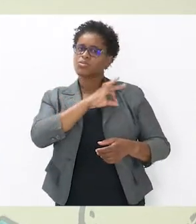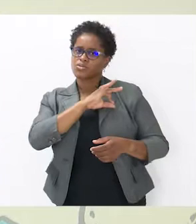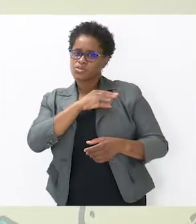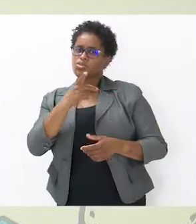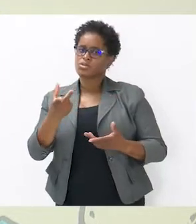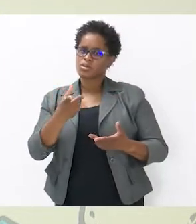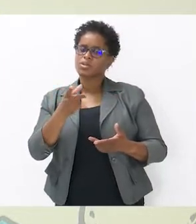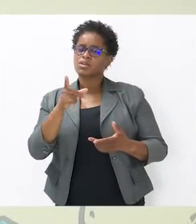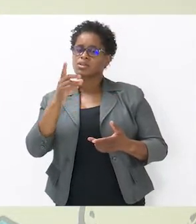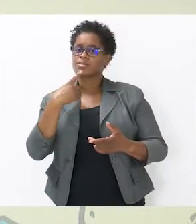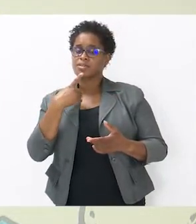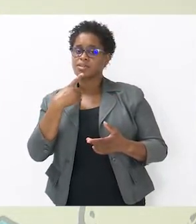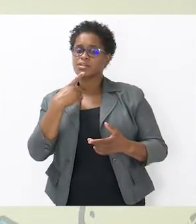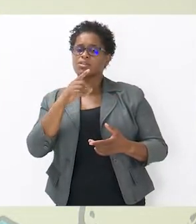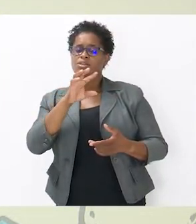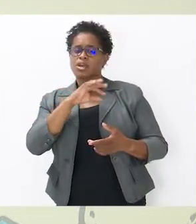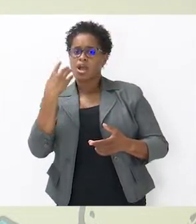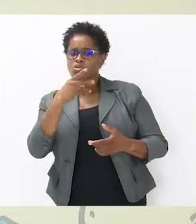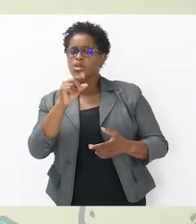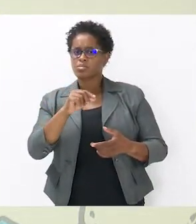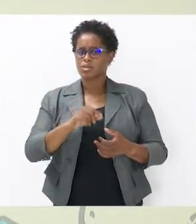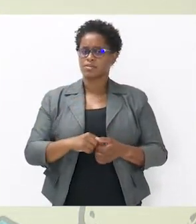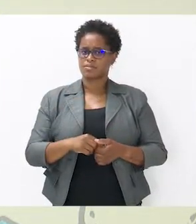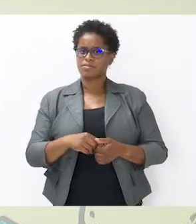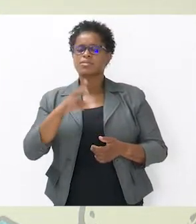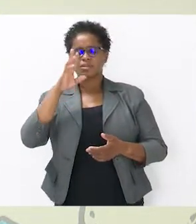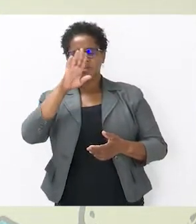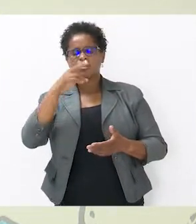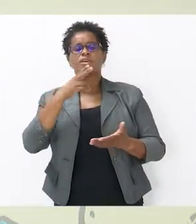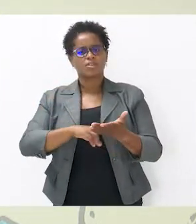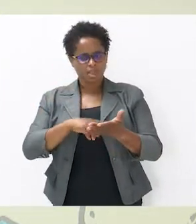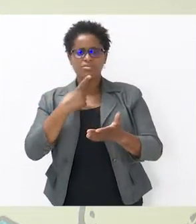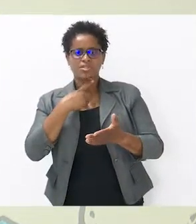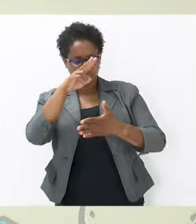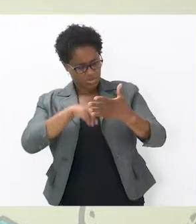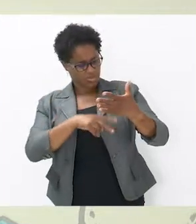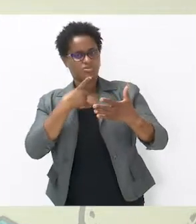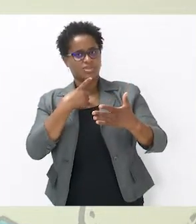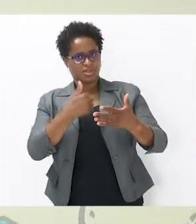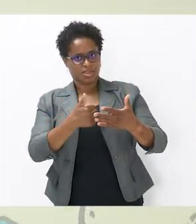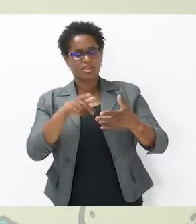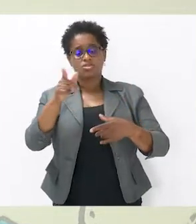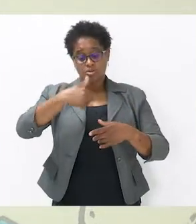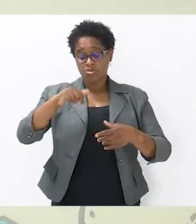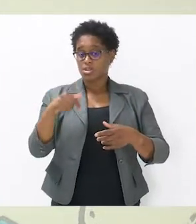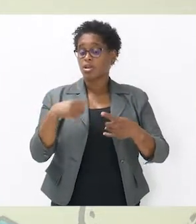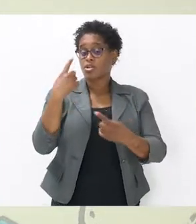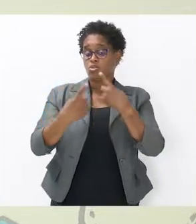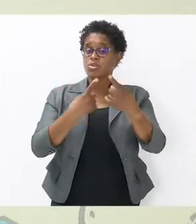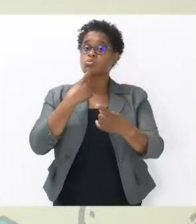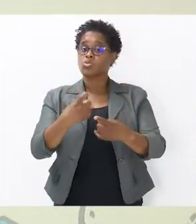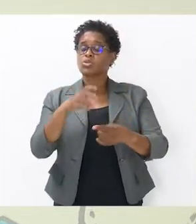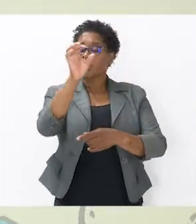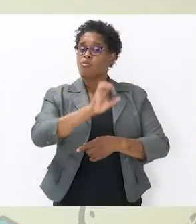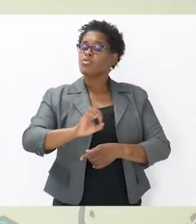e para o aluno também, se perceber se ele na verdade entendeu o texto, certo? Então nós temos aqui algumas questões